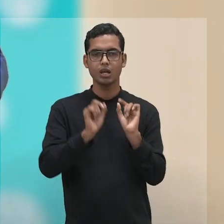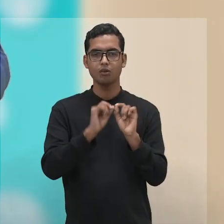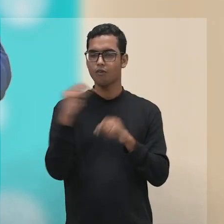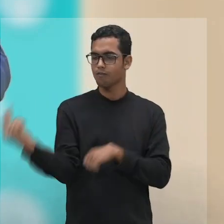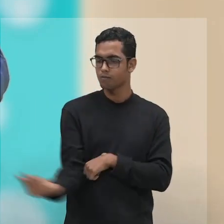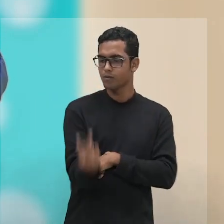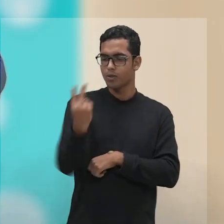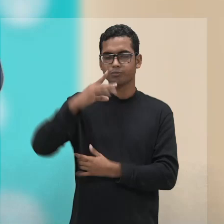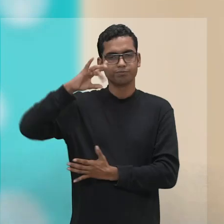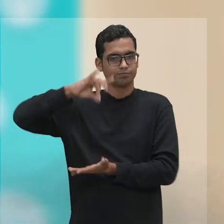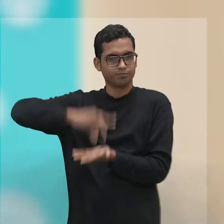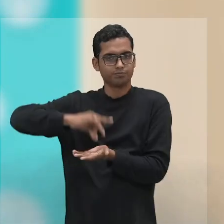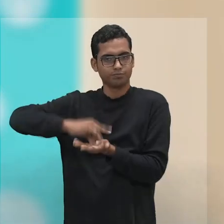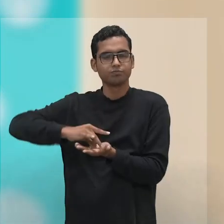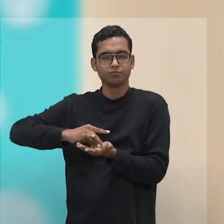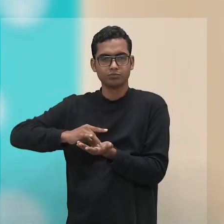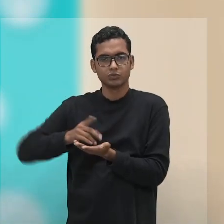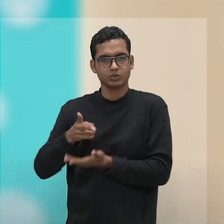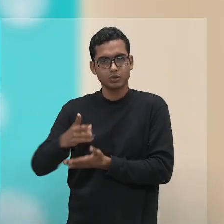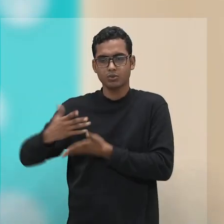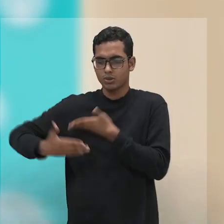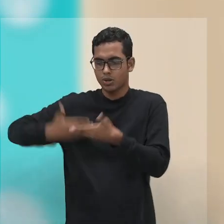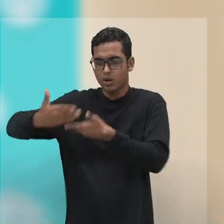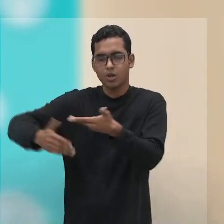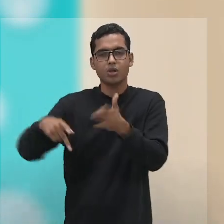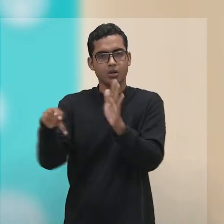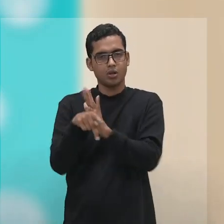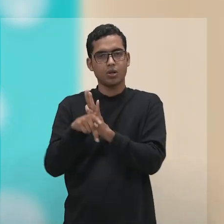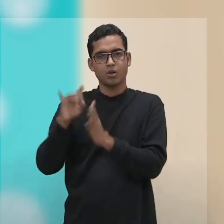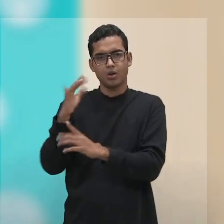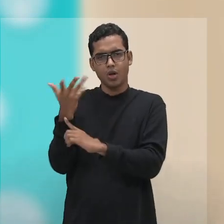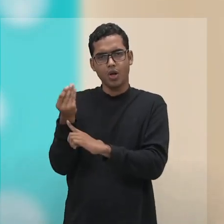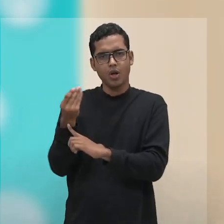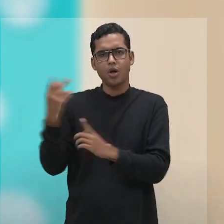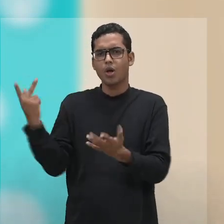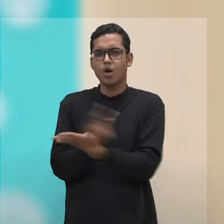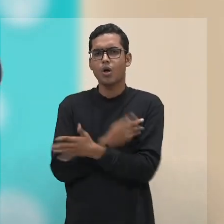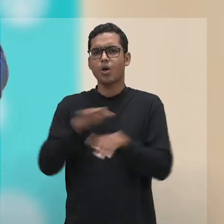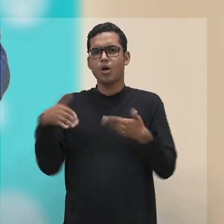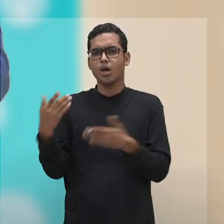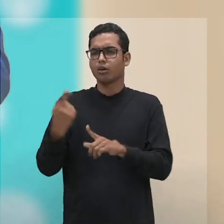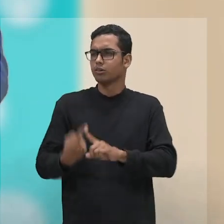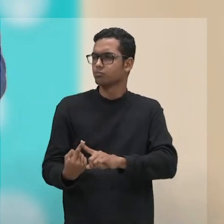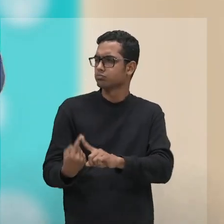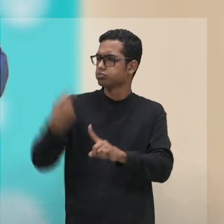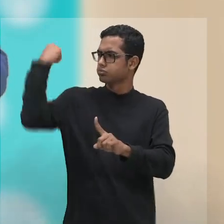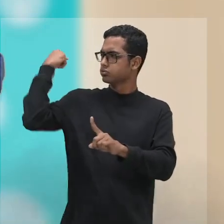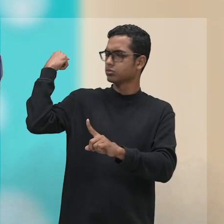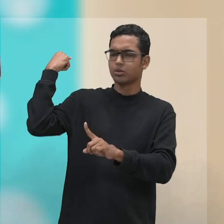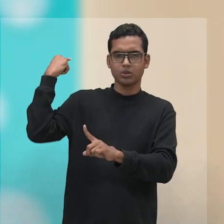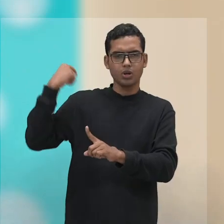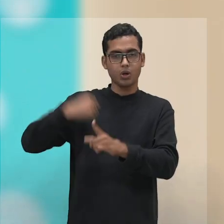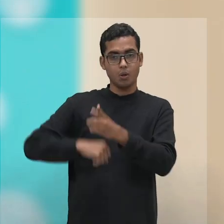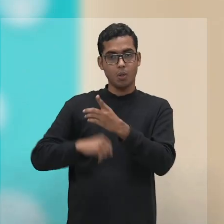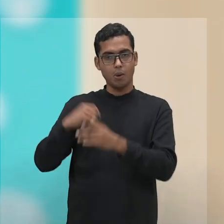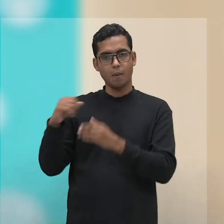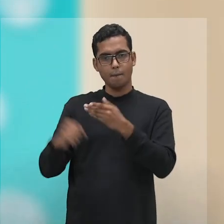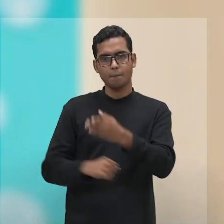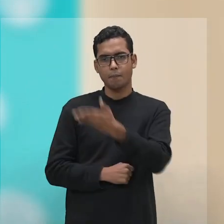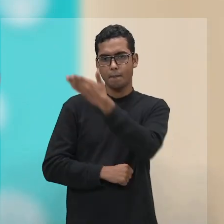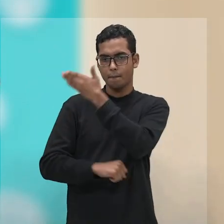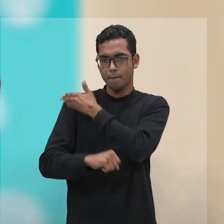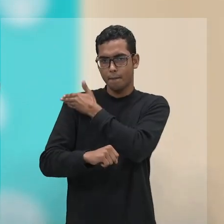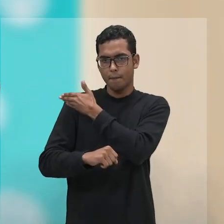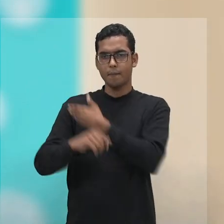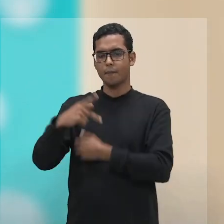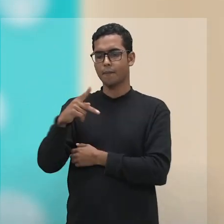a cada movimento artístico. E isso aconteceu desde quando? Lá na pré-história, que aconteceu, que nós temos como característica desse